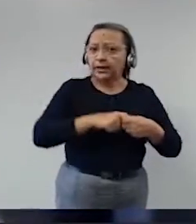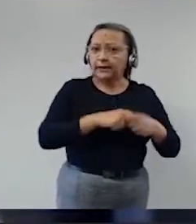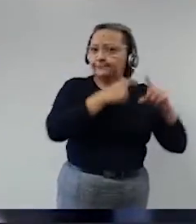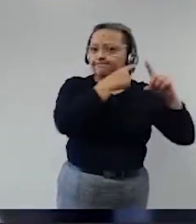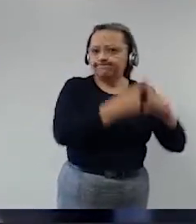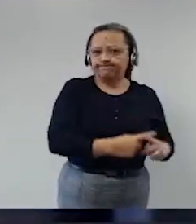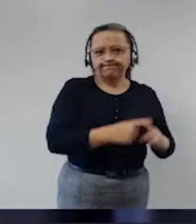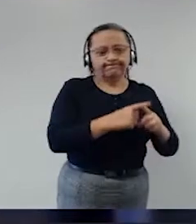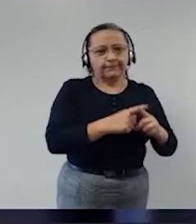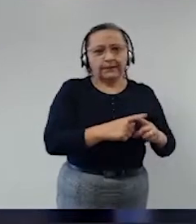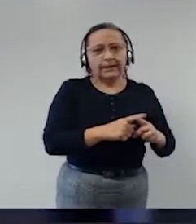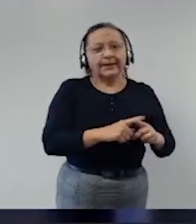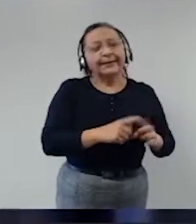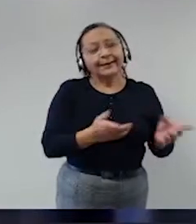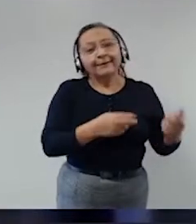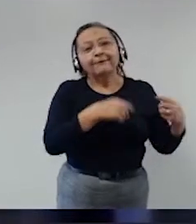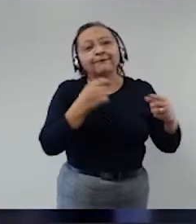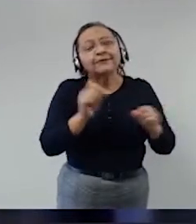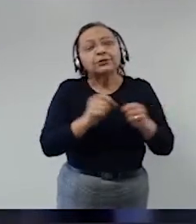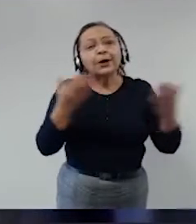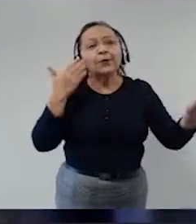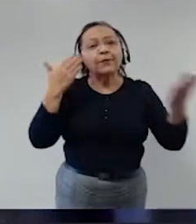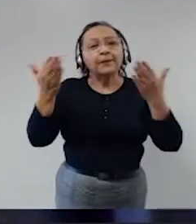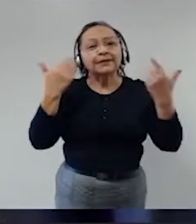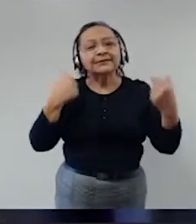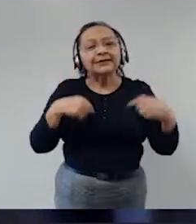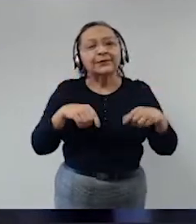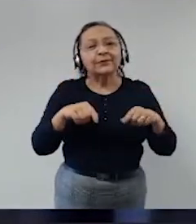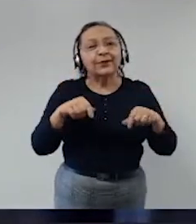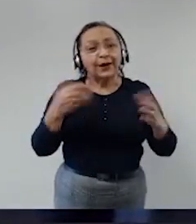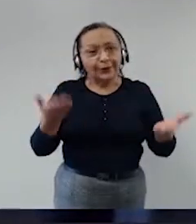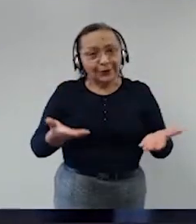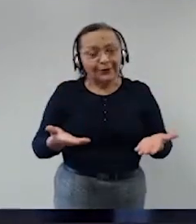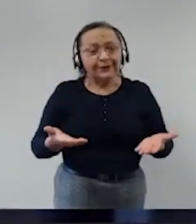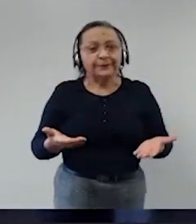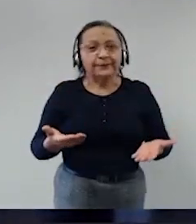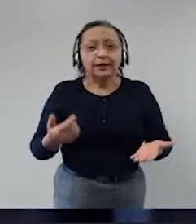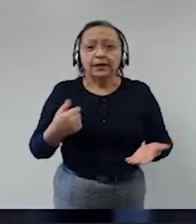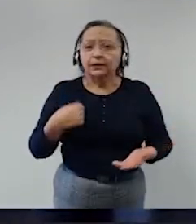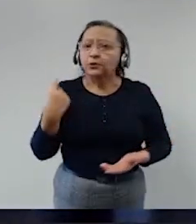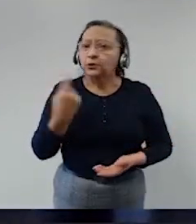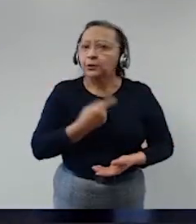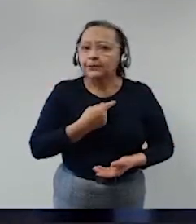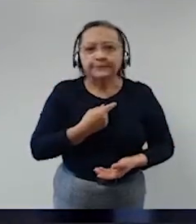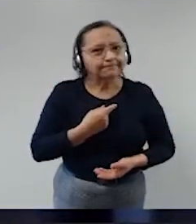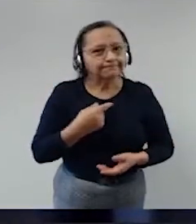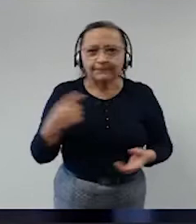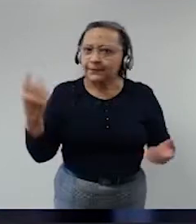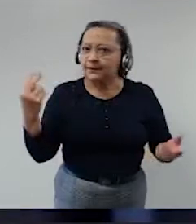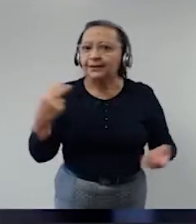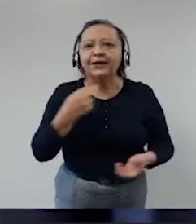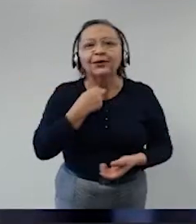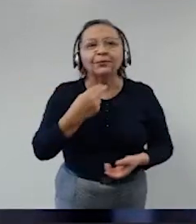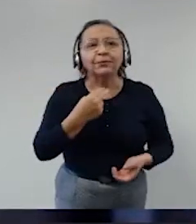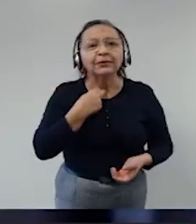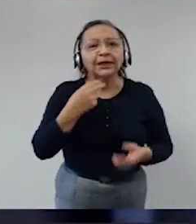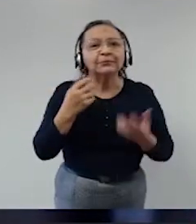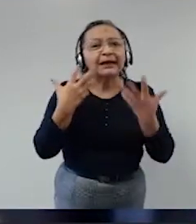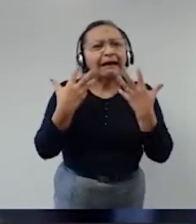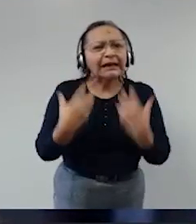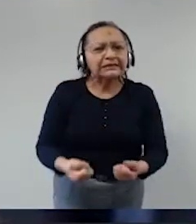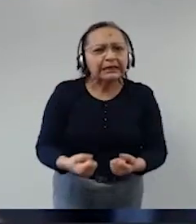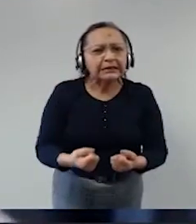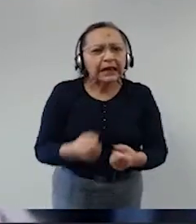E fazendo aí um paralelo a essa minha fala neste momento, não podemos possibilitar que haja um retrocesso